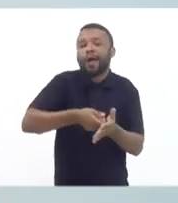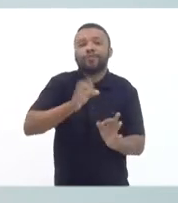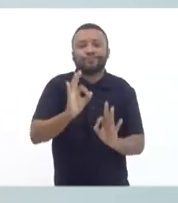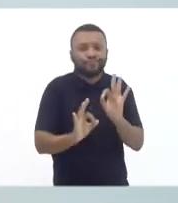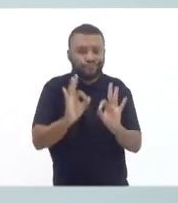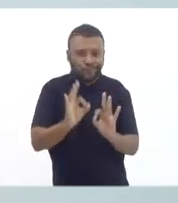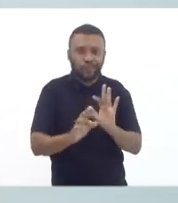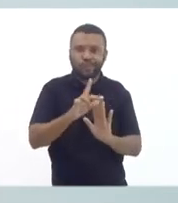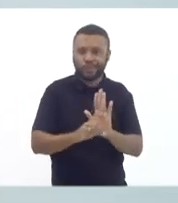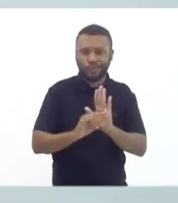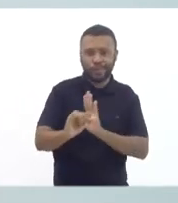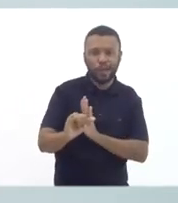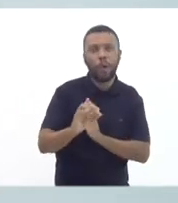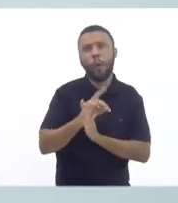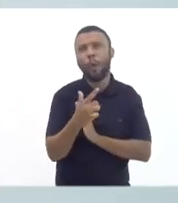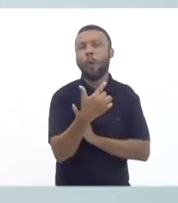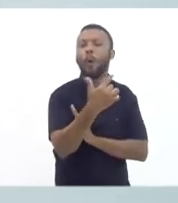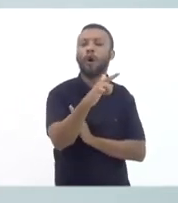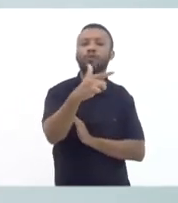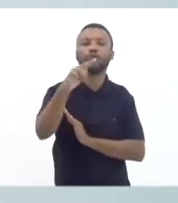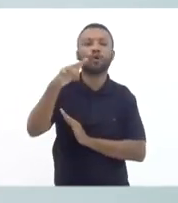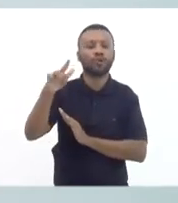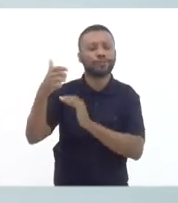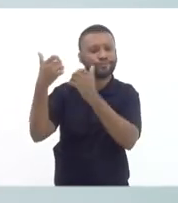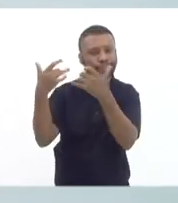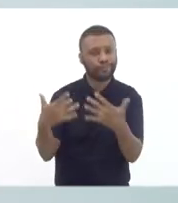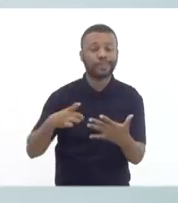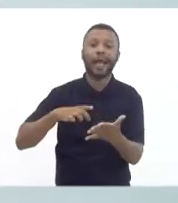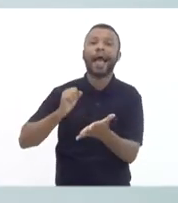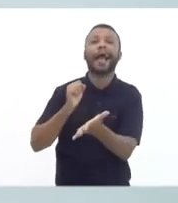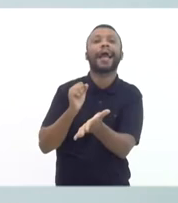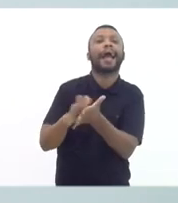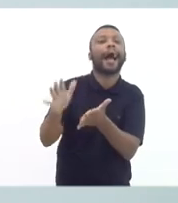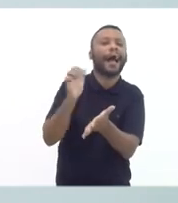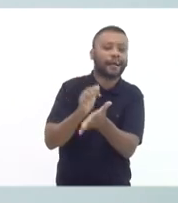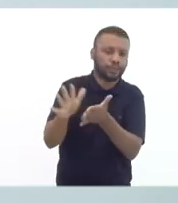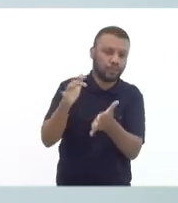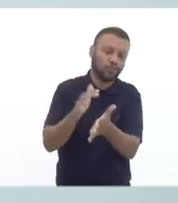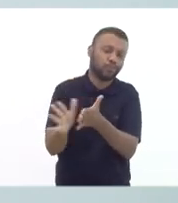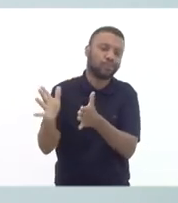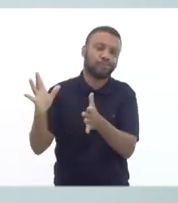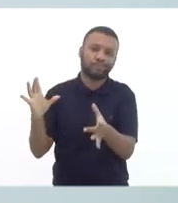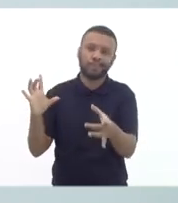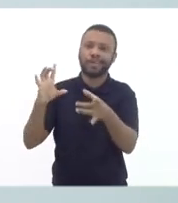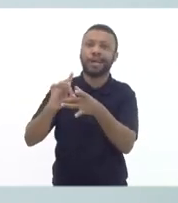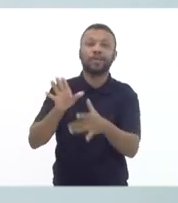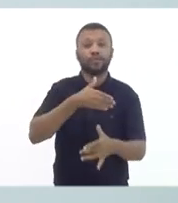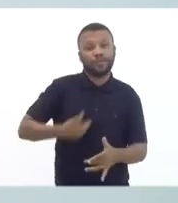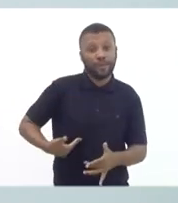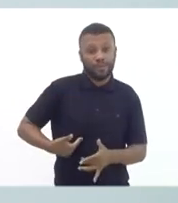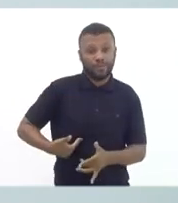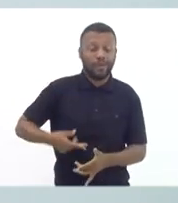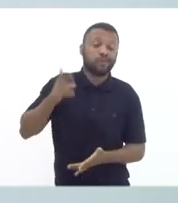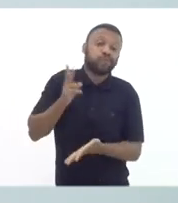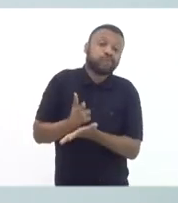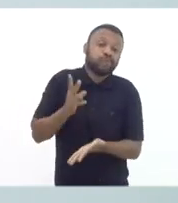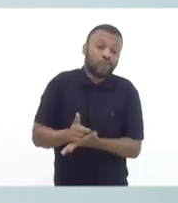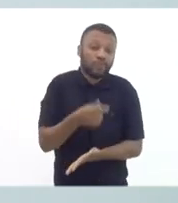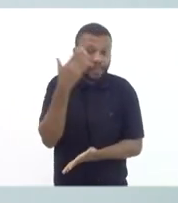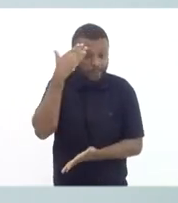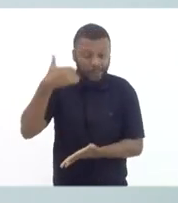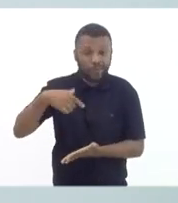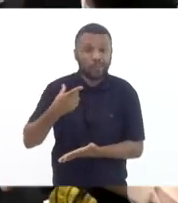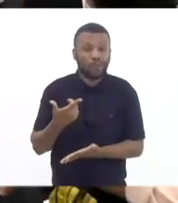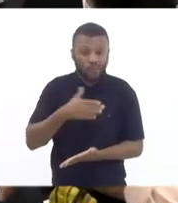projeto de lei ou qualquer outro determinado tenha gastos e onere o governo. Mesmo a gente sabendo que o governo está com muito dinheiro. Né? Sobre esse tema aí.